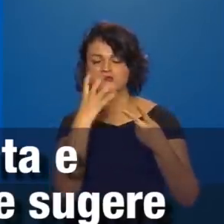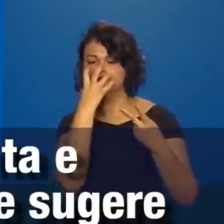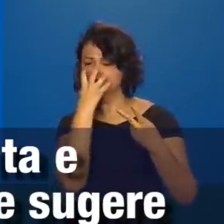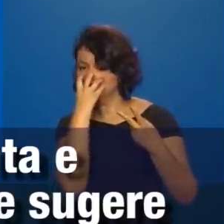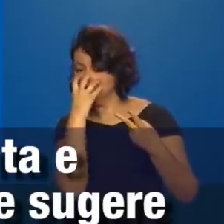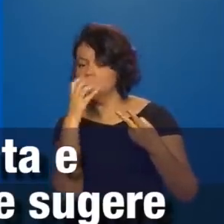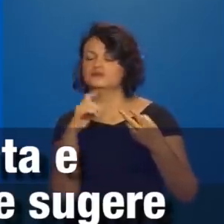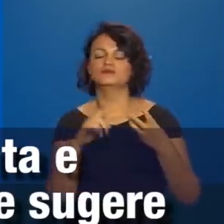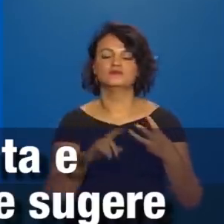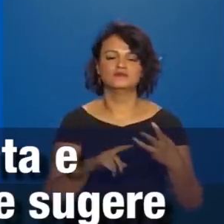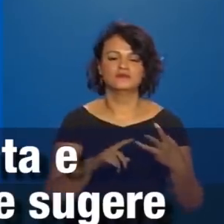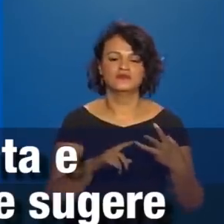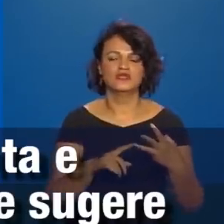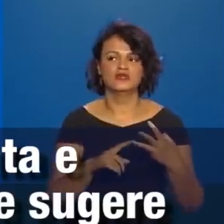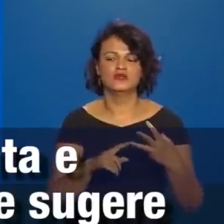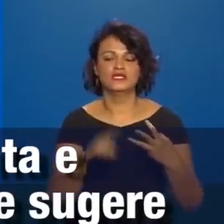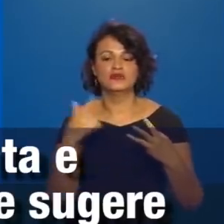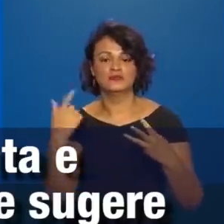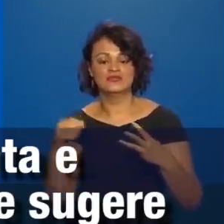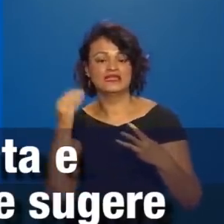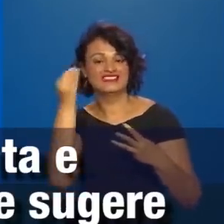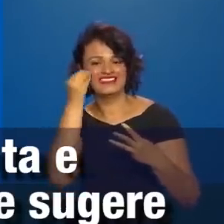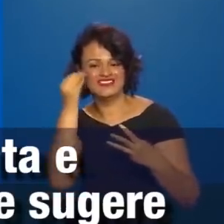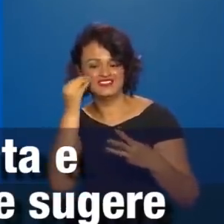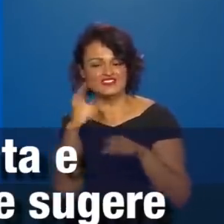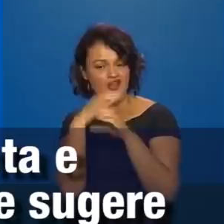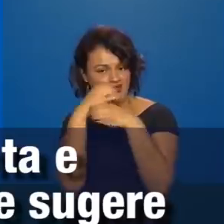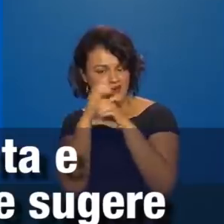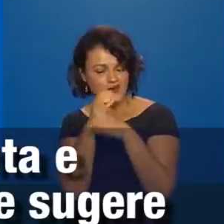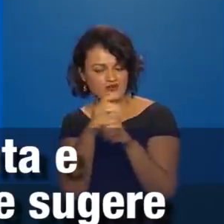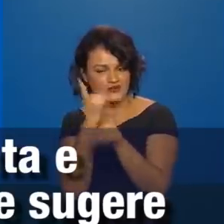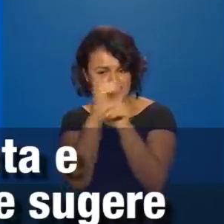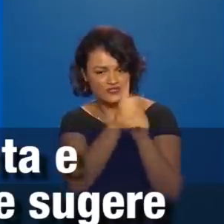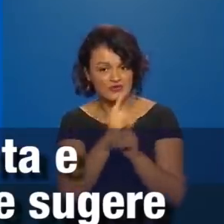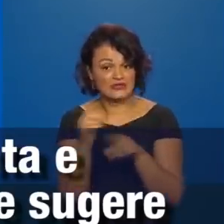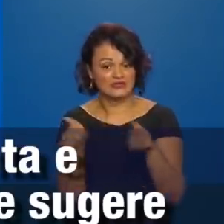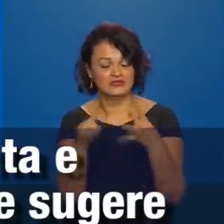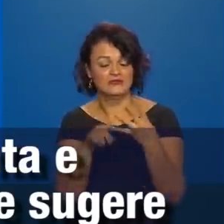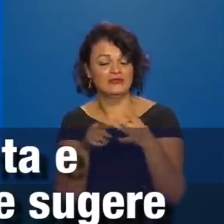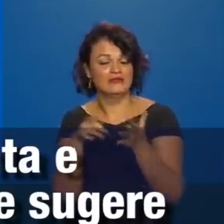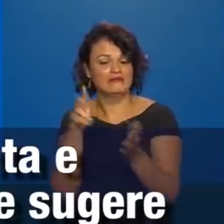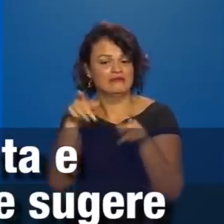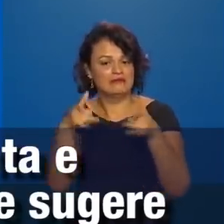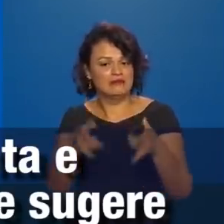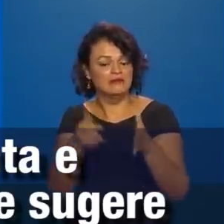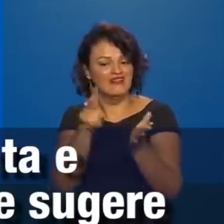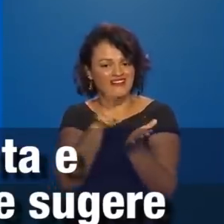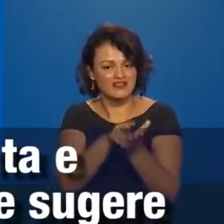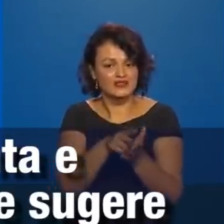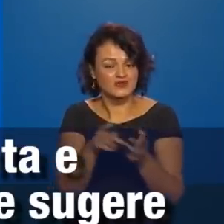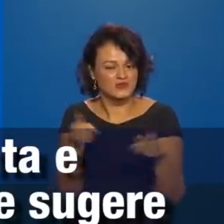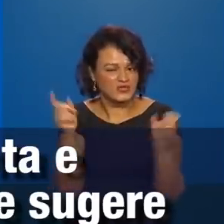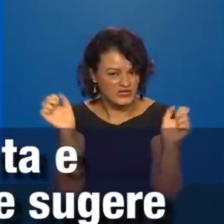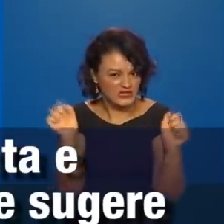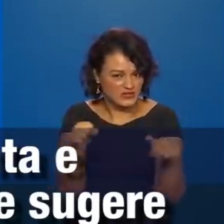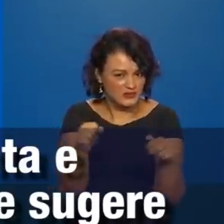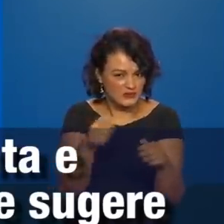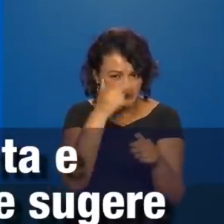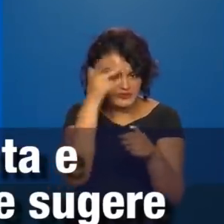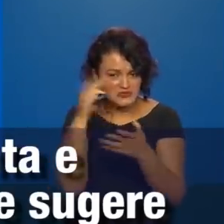respiradores mecânicos e termos testes laboratoriais e leitos em quantitativo